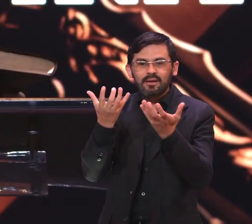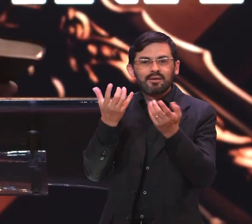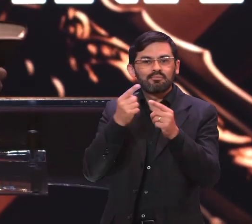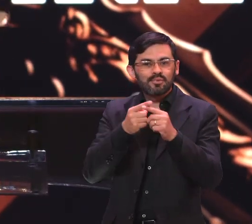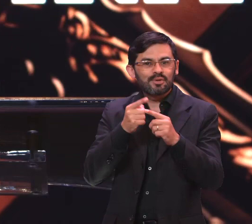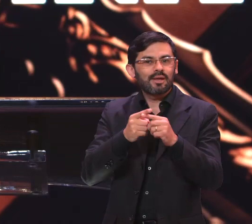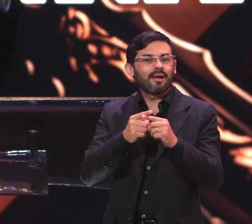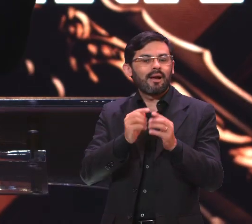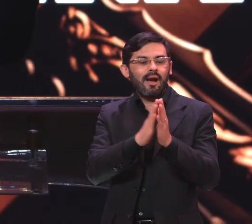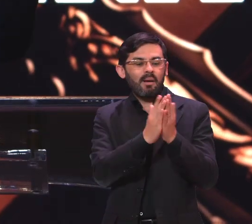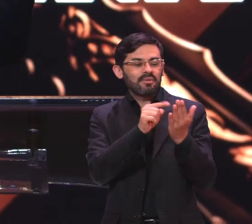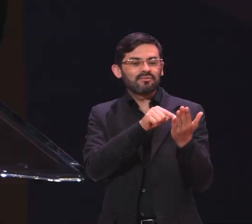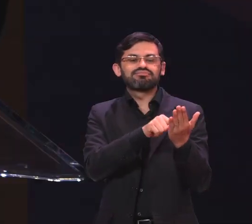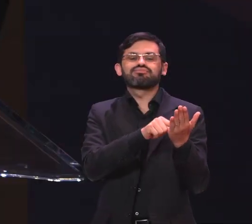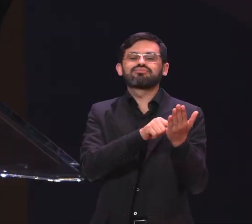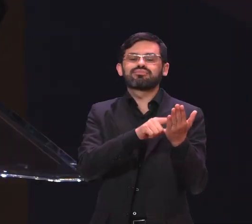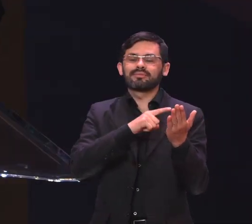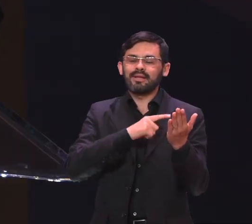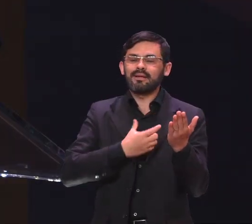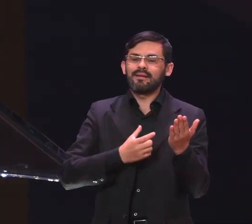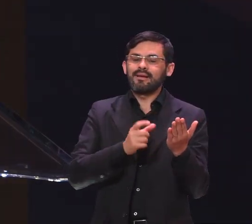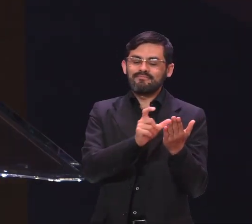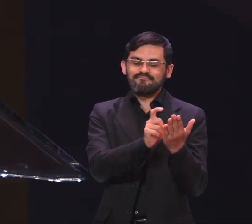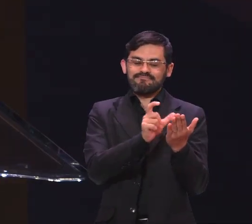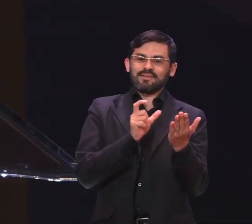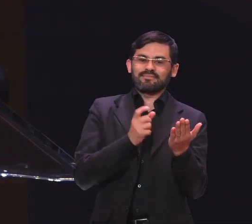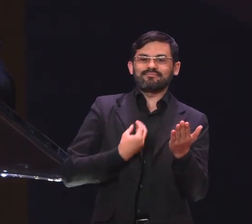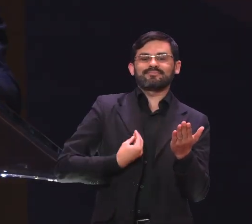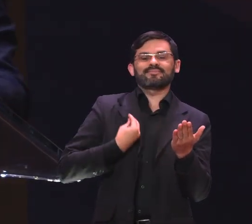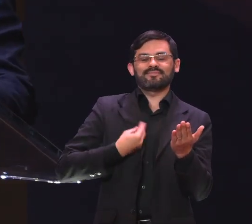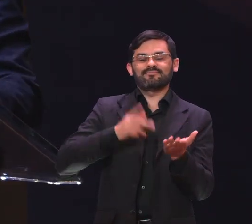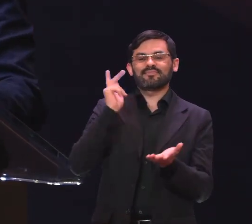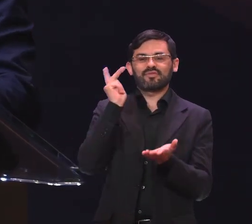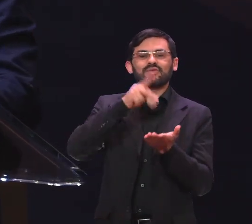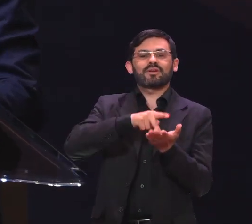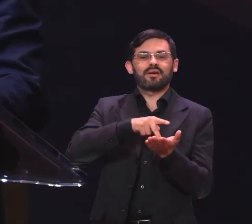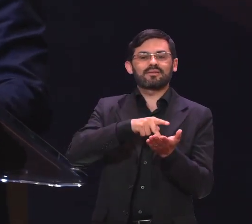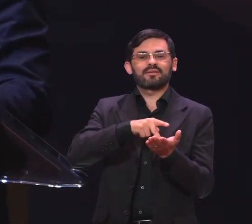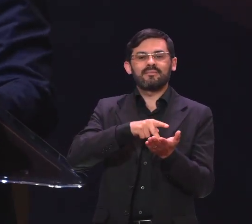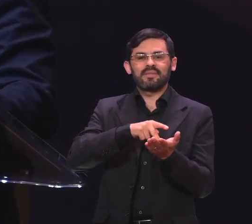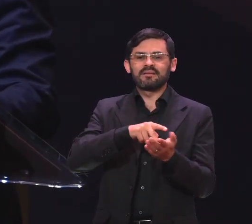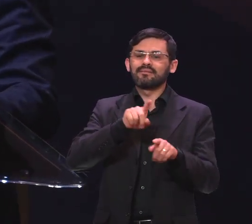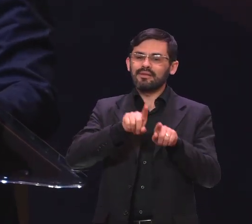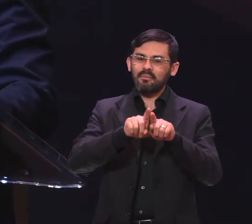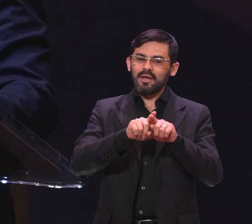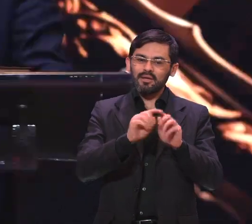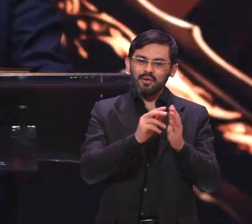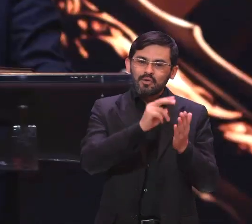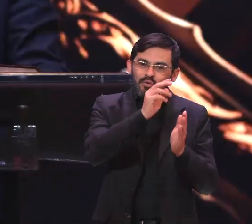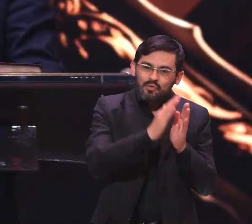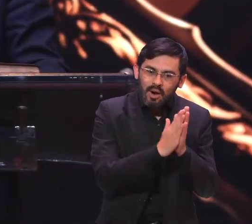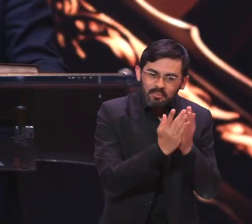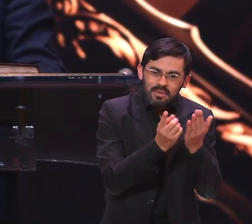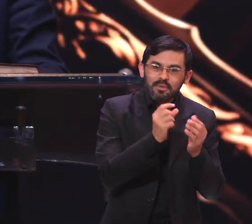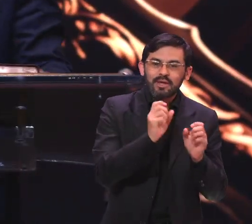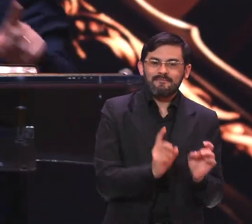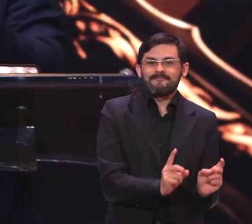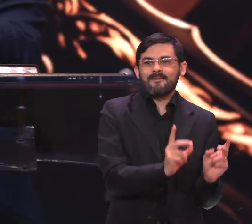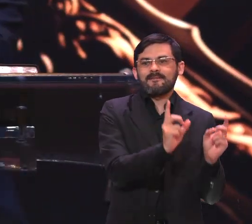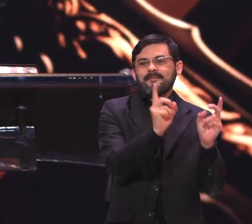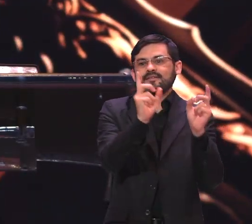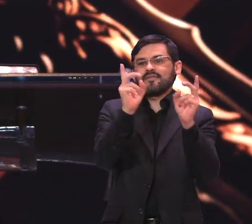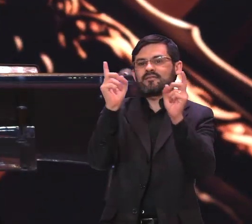qualquer, ele é a palavra viva. O livro mais vendido no mundo é a Bíblia. E